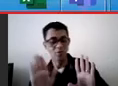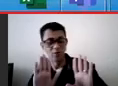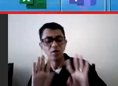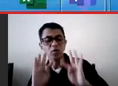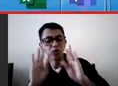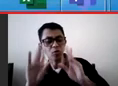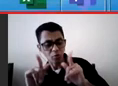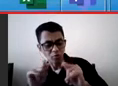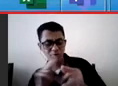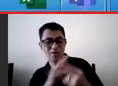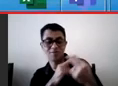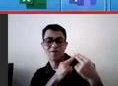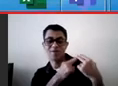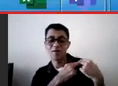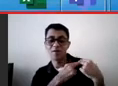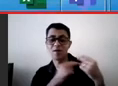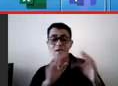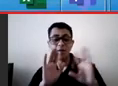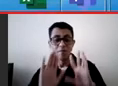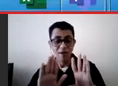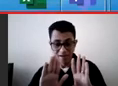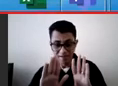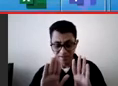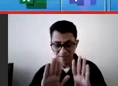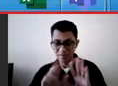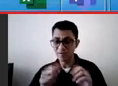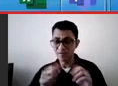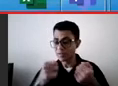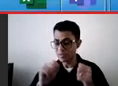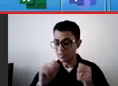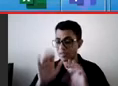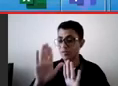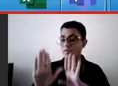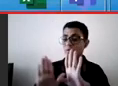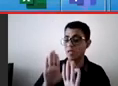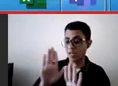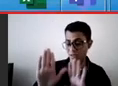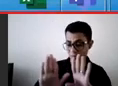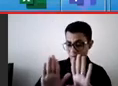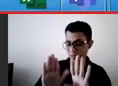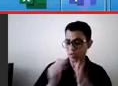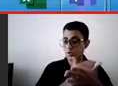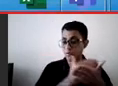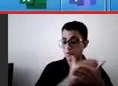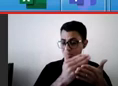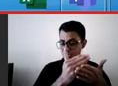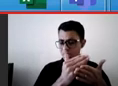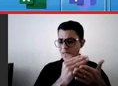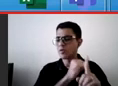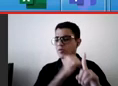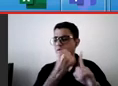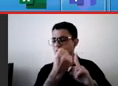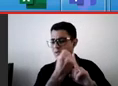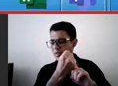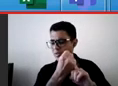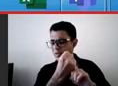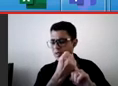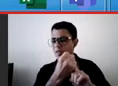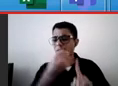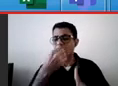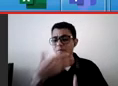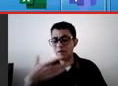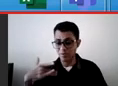respeito aos protocolos, mas a gente tem que ter essa iniciativa de socializar. É bem para o nosso estar,